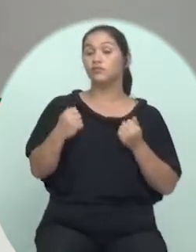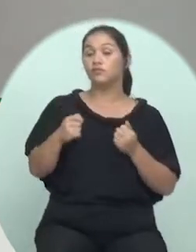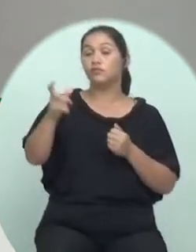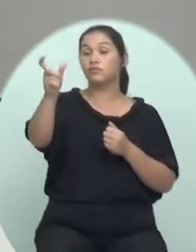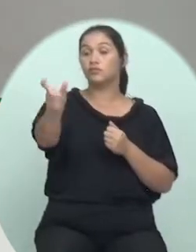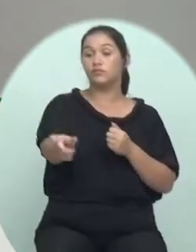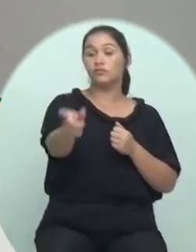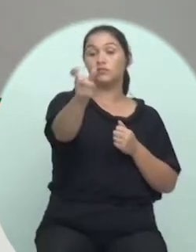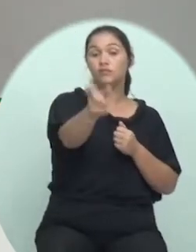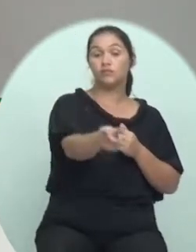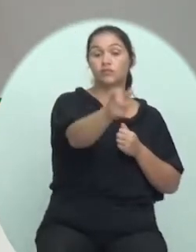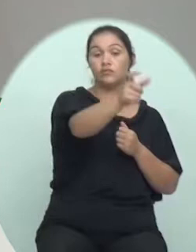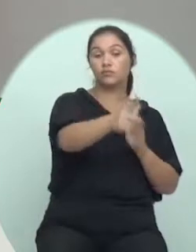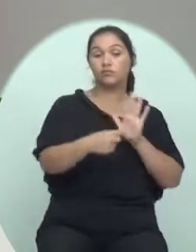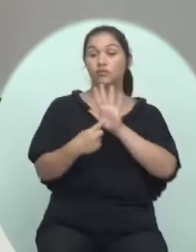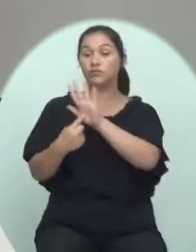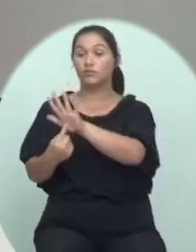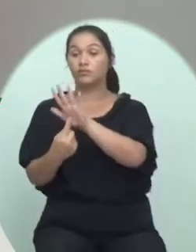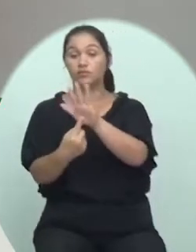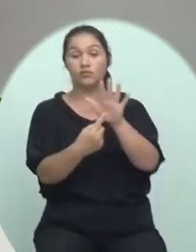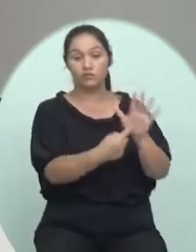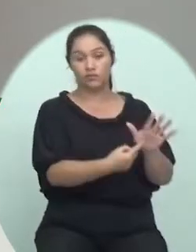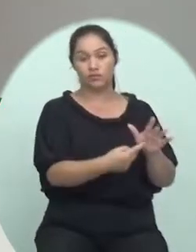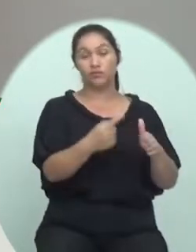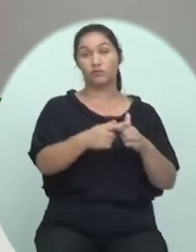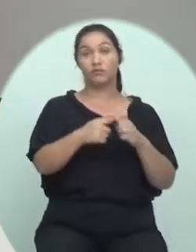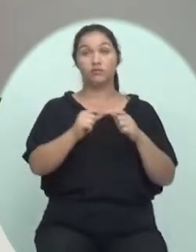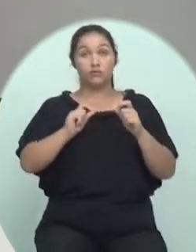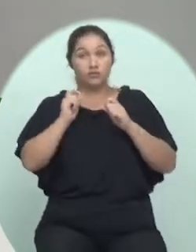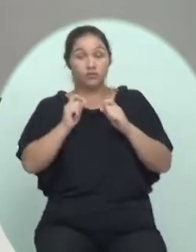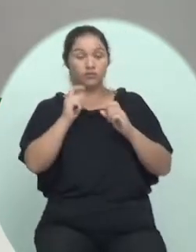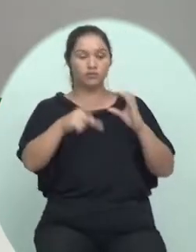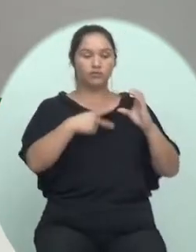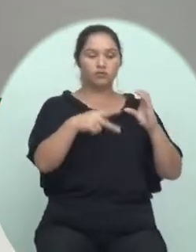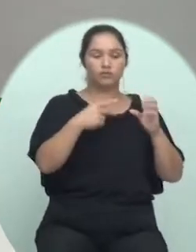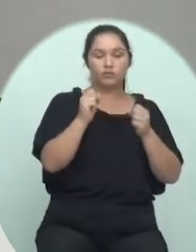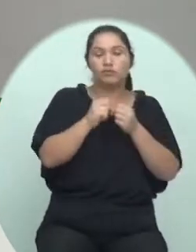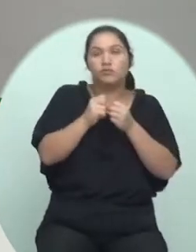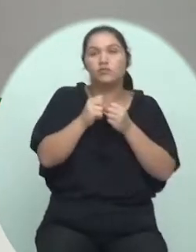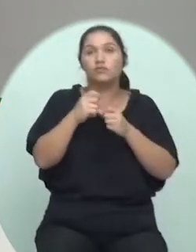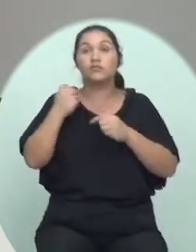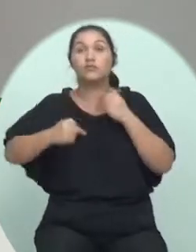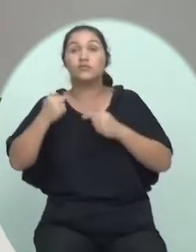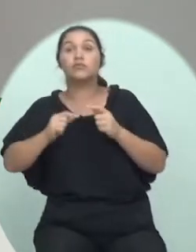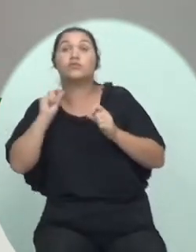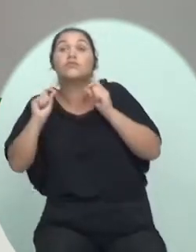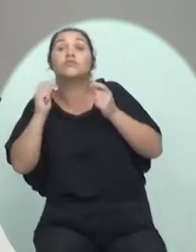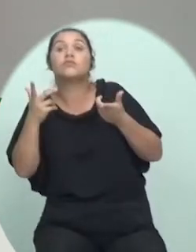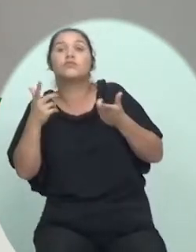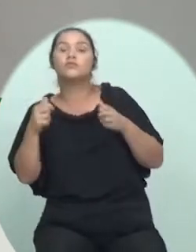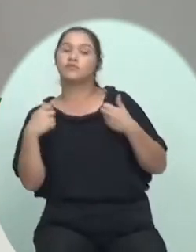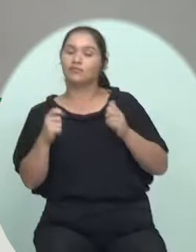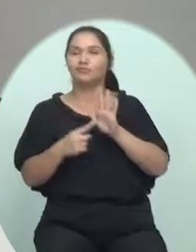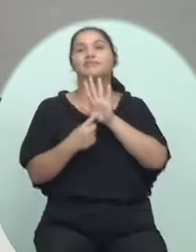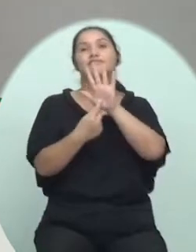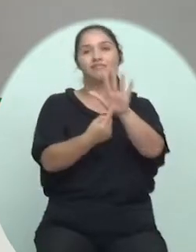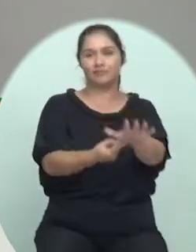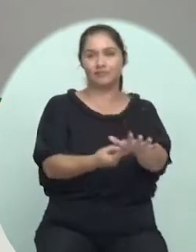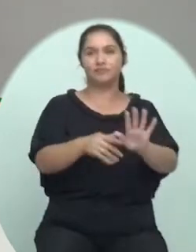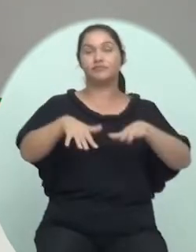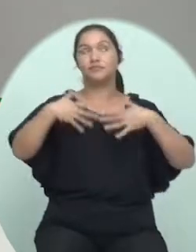o que efetivamente essa Casa tem trazido de debate e especialmente permitido